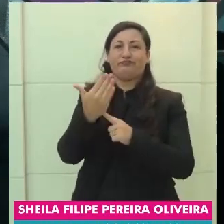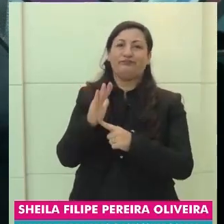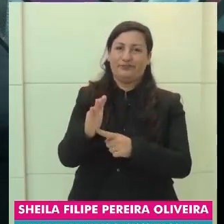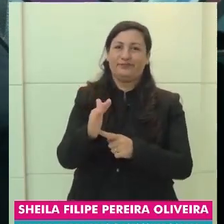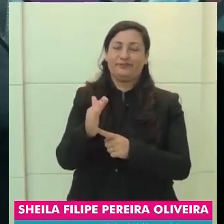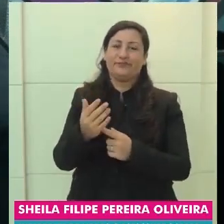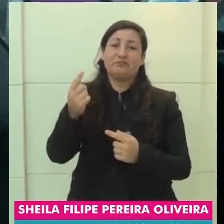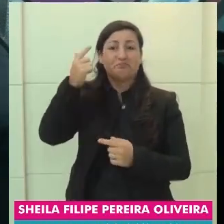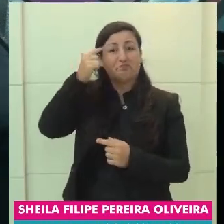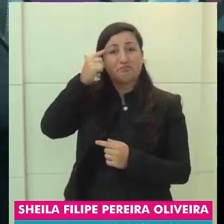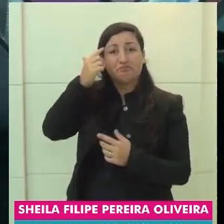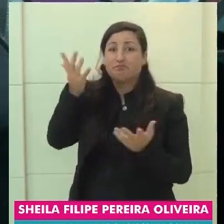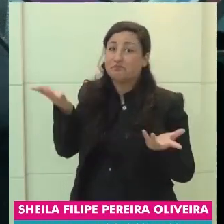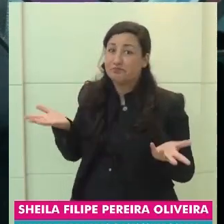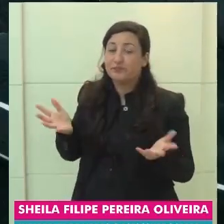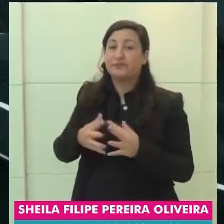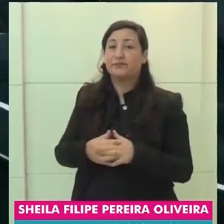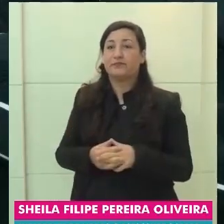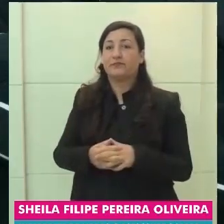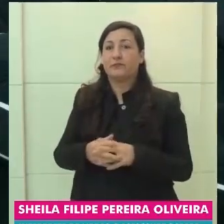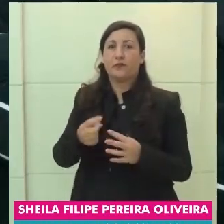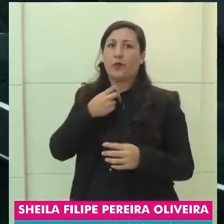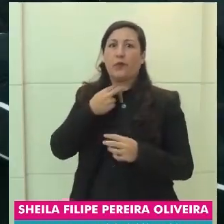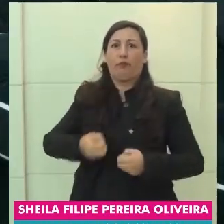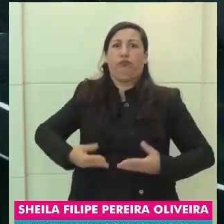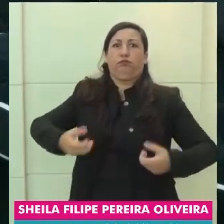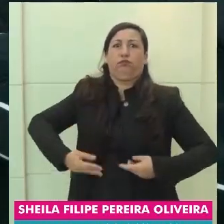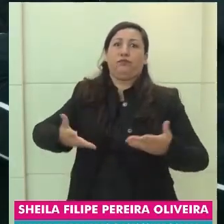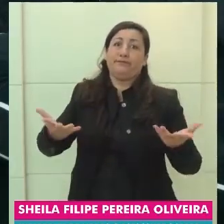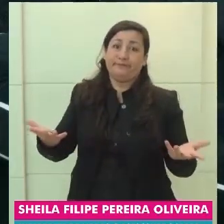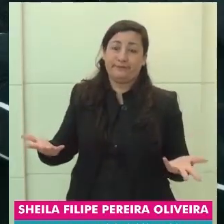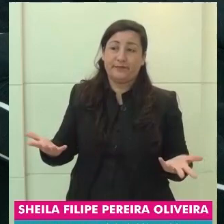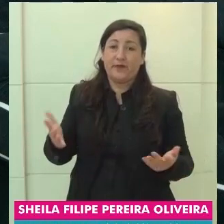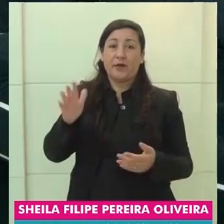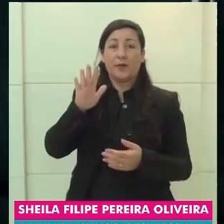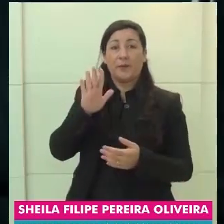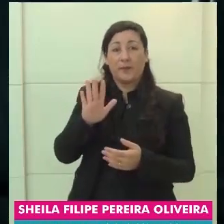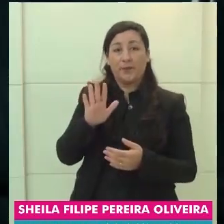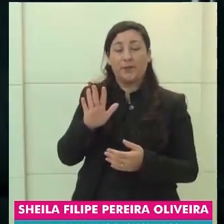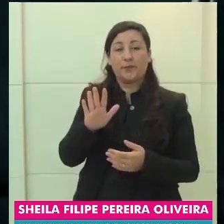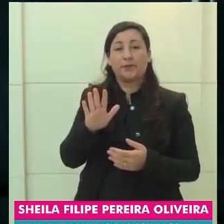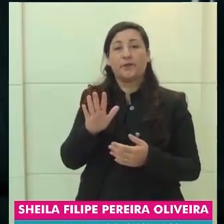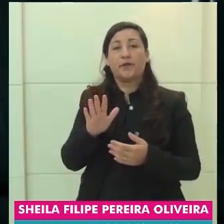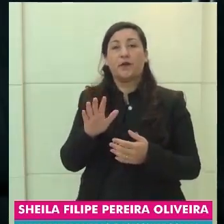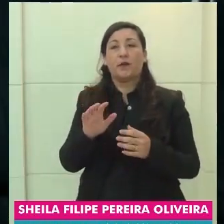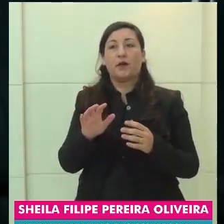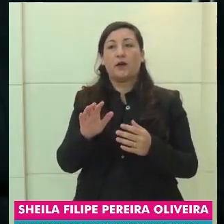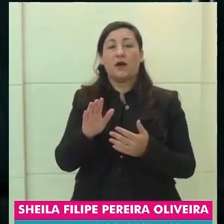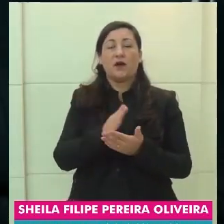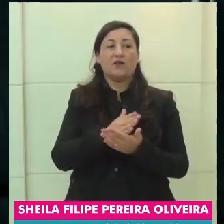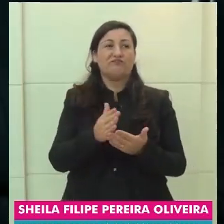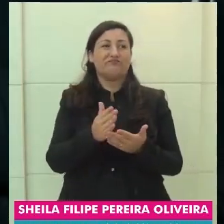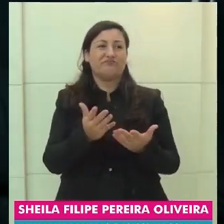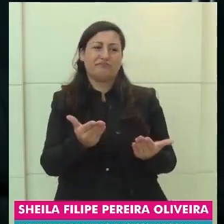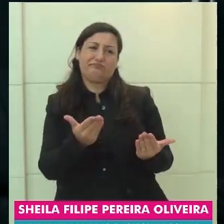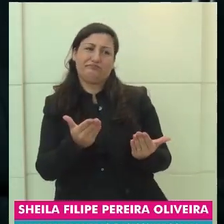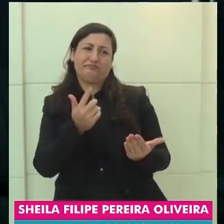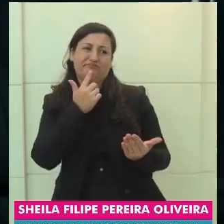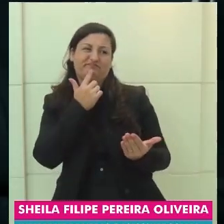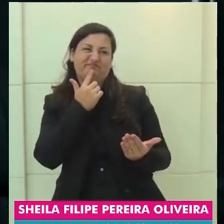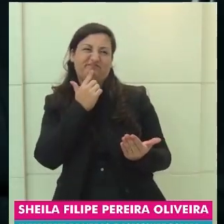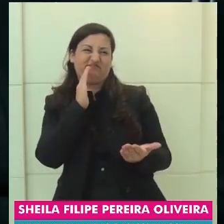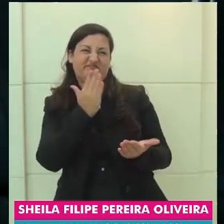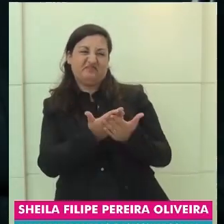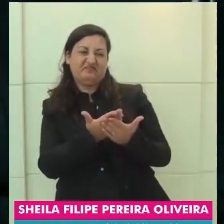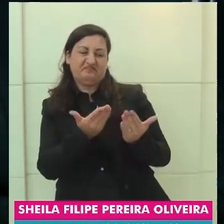Eu penso, né? É, Jamal, a gente percebe assim, parece que é uma, assim, não acreditar no trabalho que está